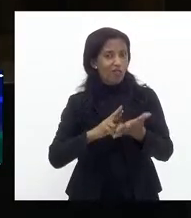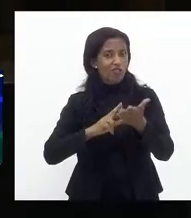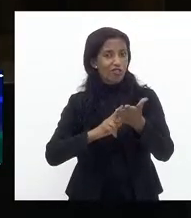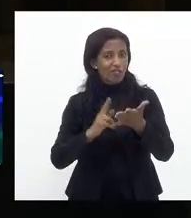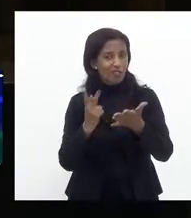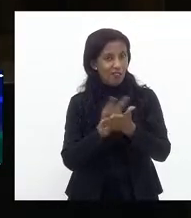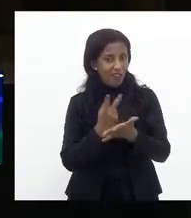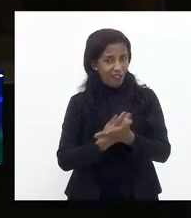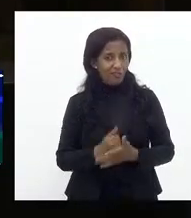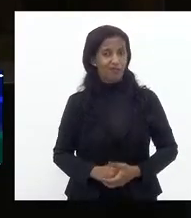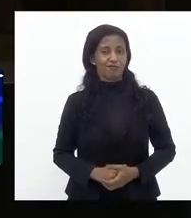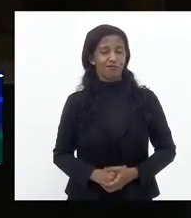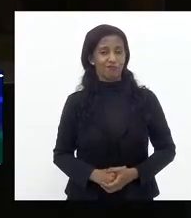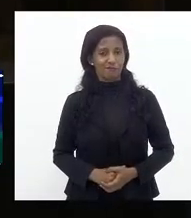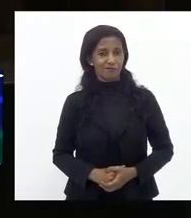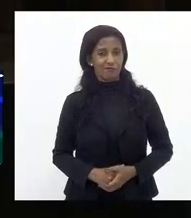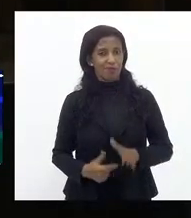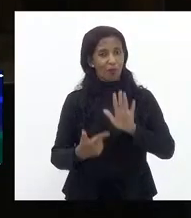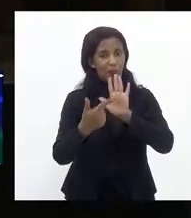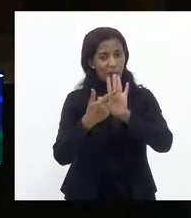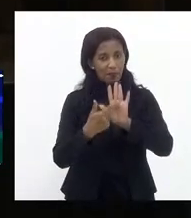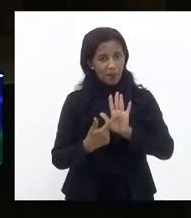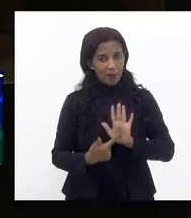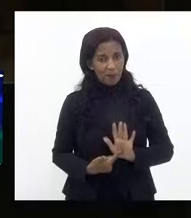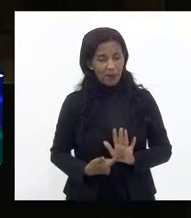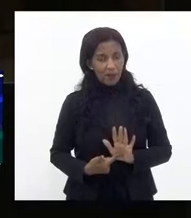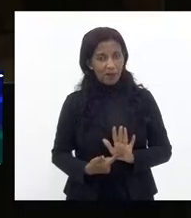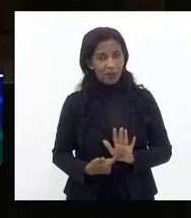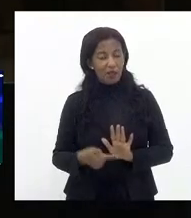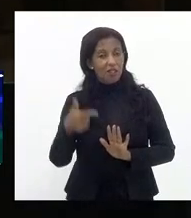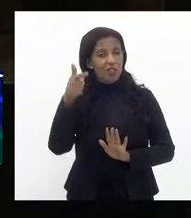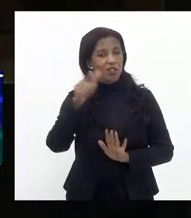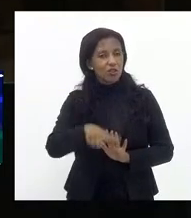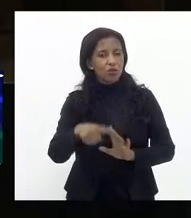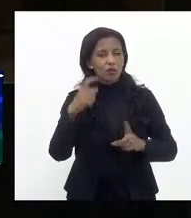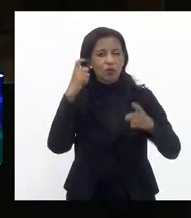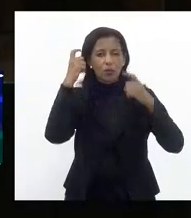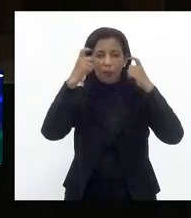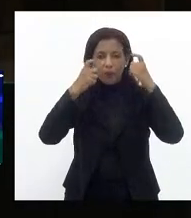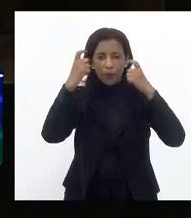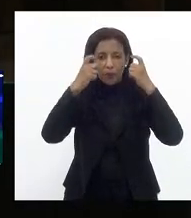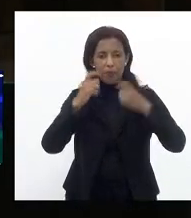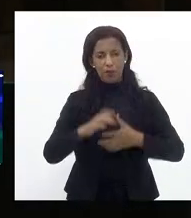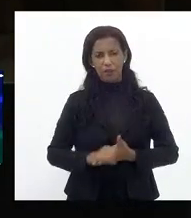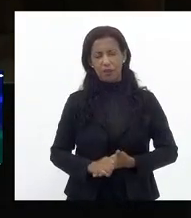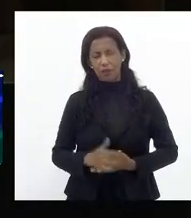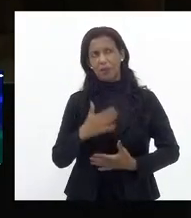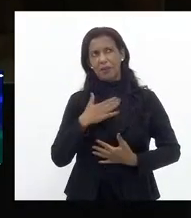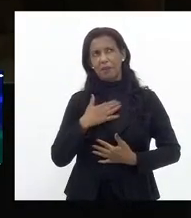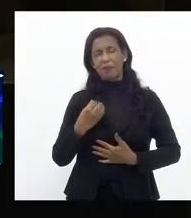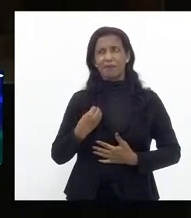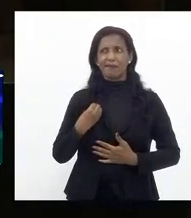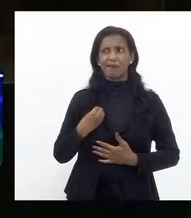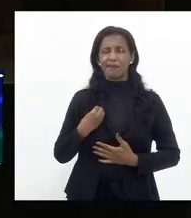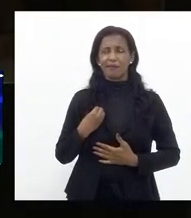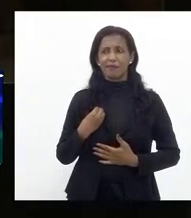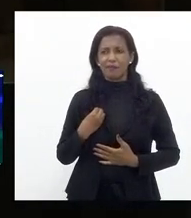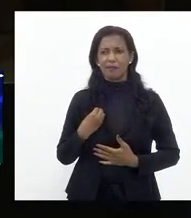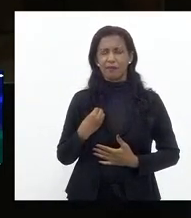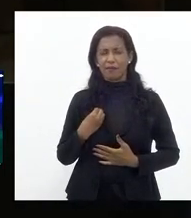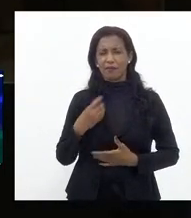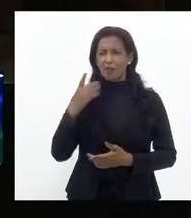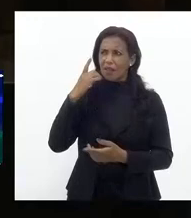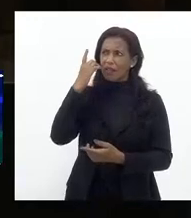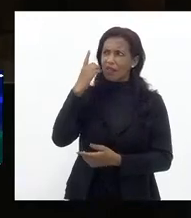irregularidade. E aí sinaliza mais uma vez uma preocupação na deputada Lana Passos.